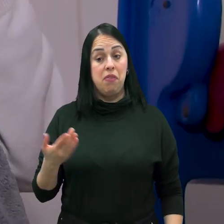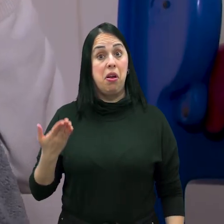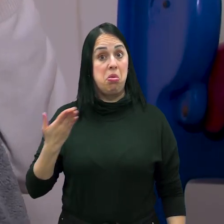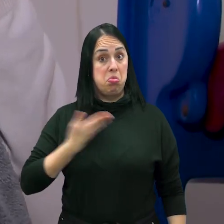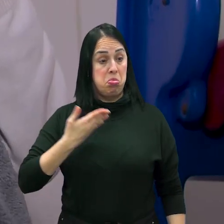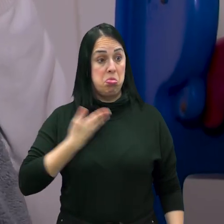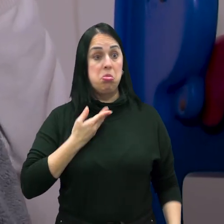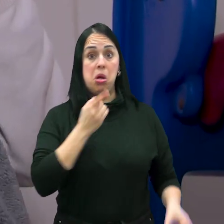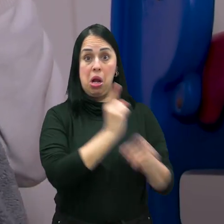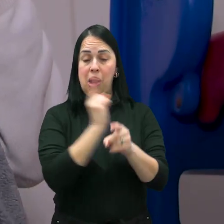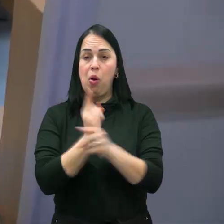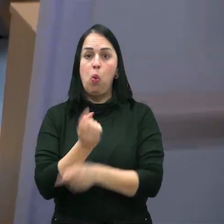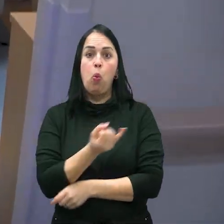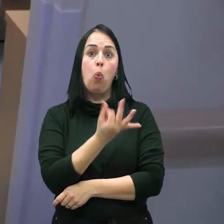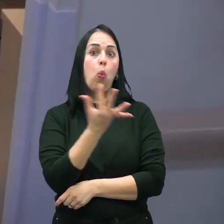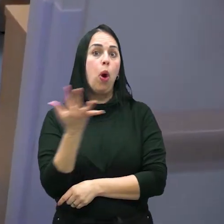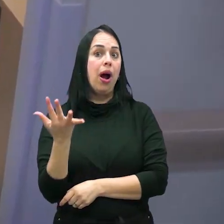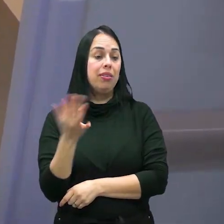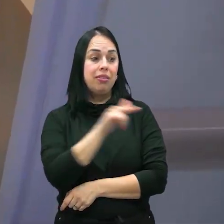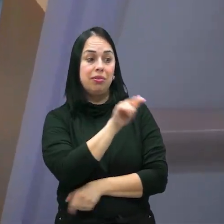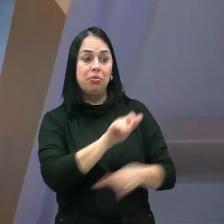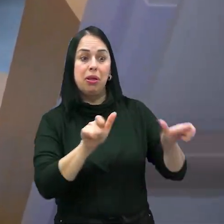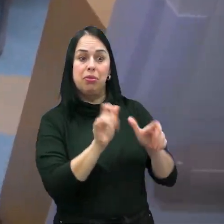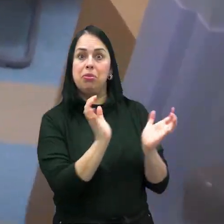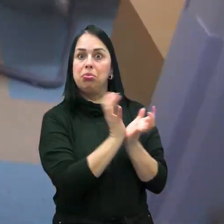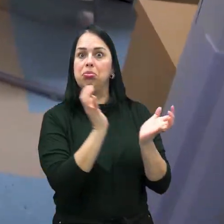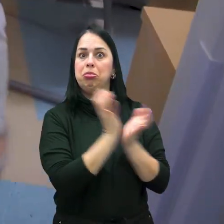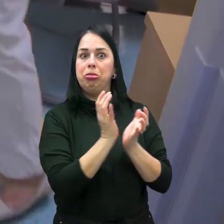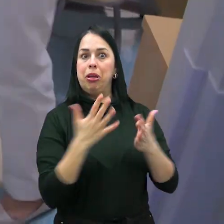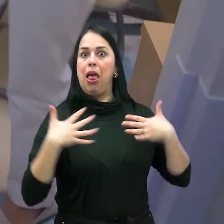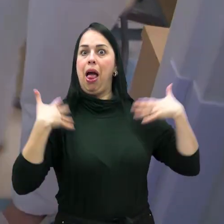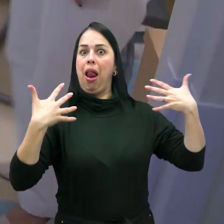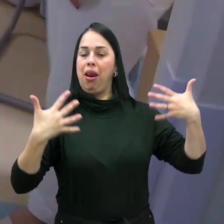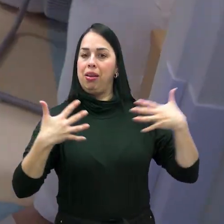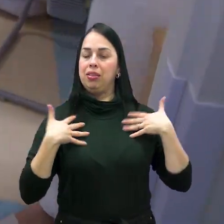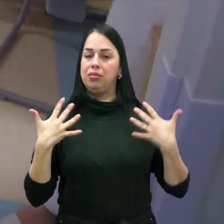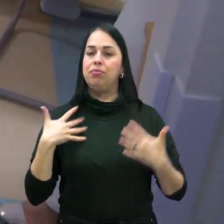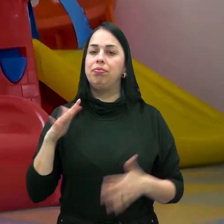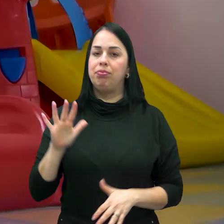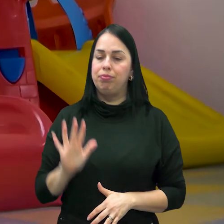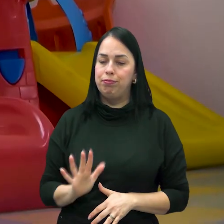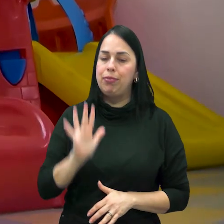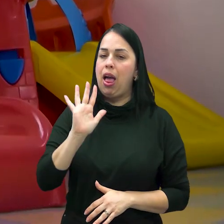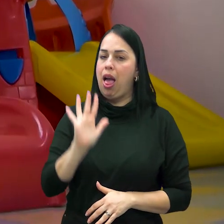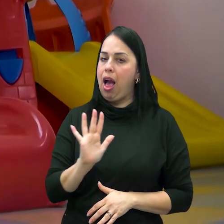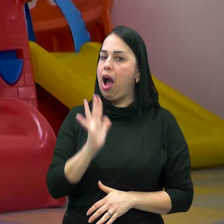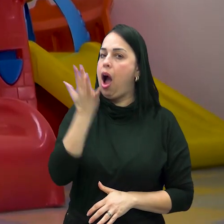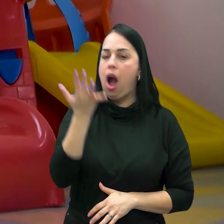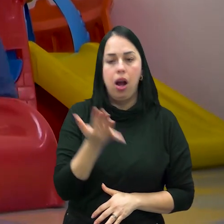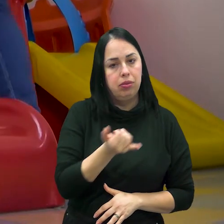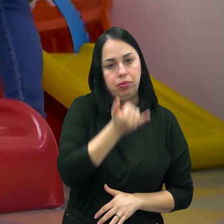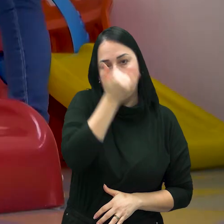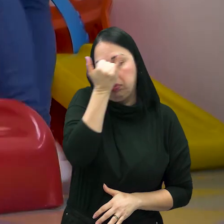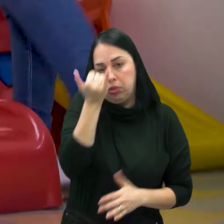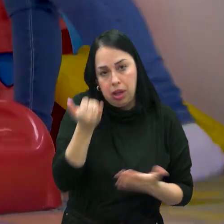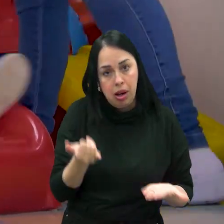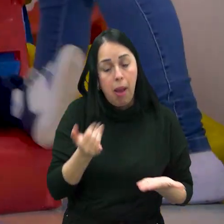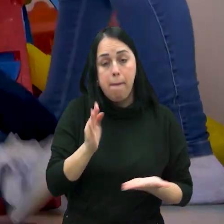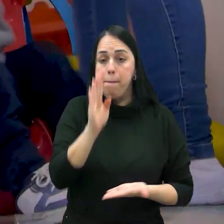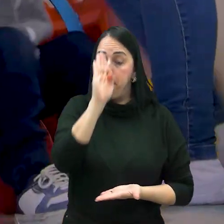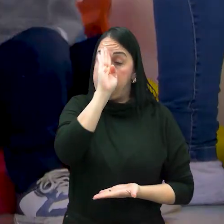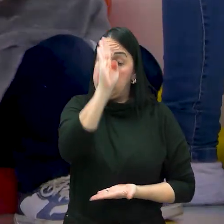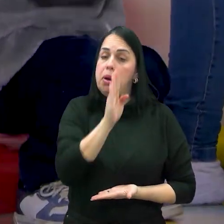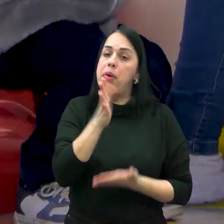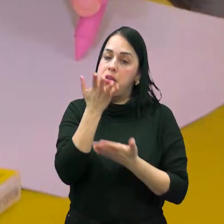E ele fez amizades por aqui. Olha só a alegria da equipe ao revê-lo. Acidentes são